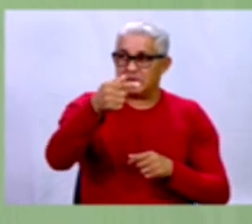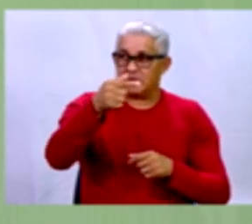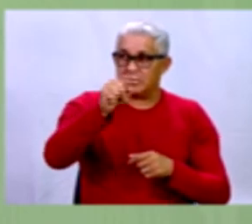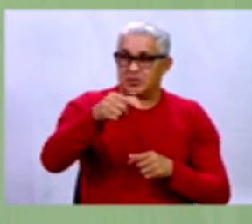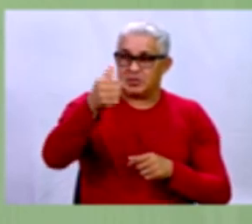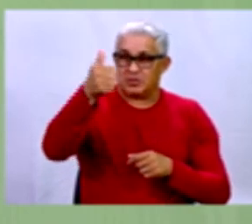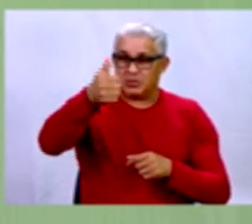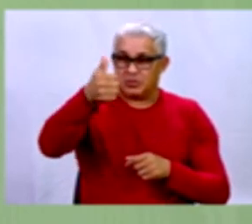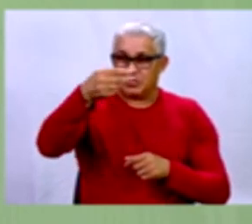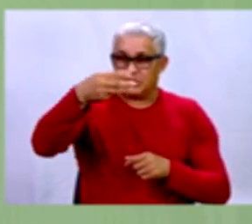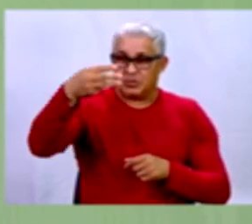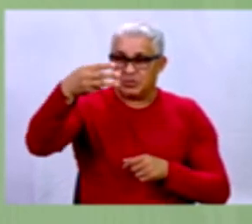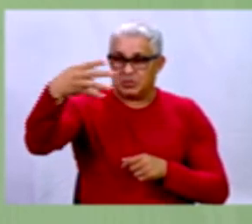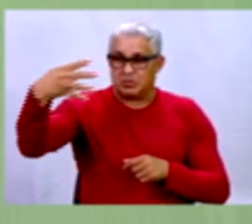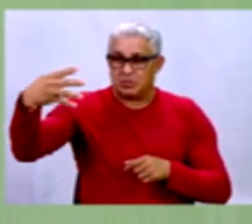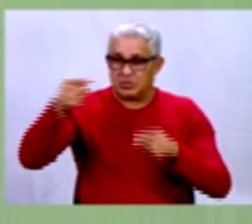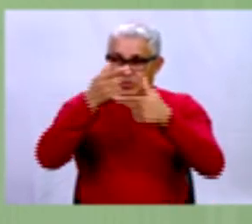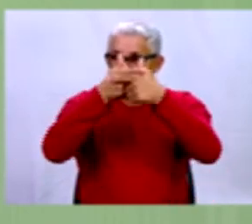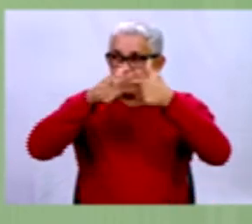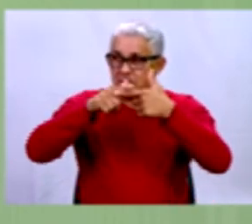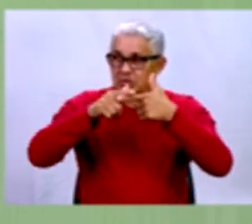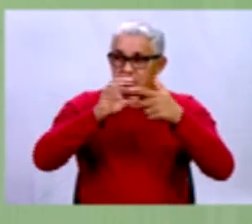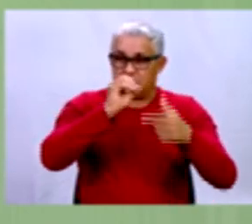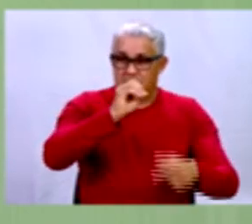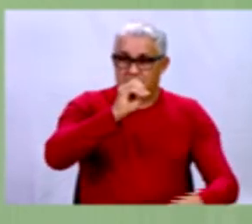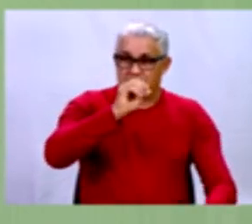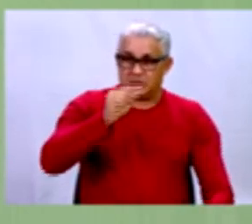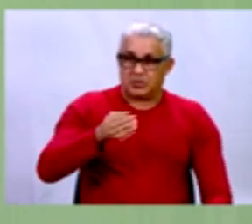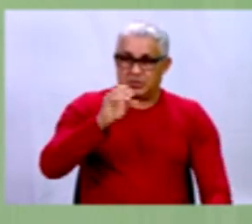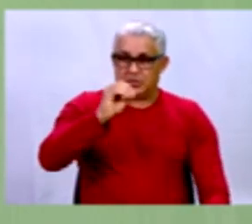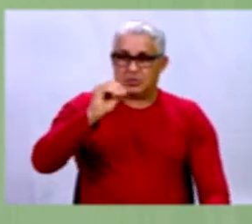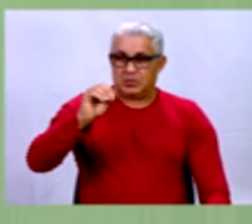57,1344, divididos pela nossa taxa, que é